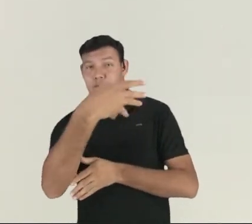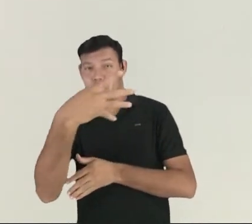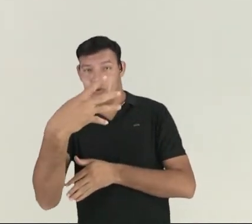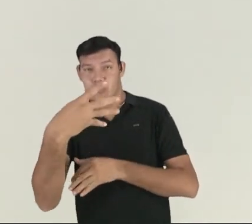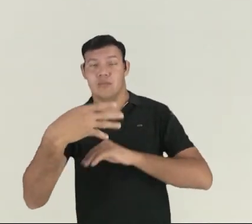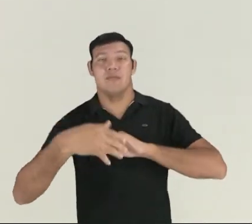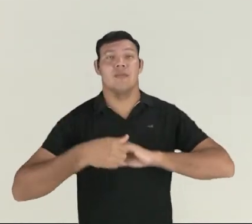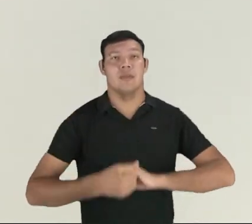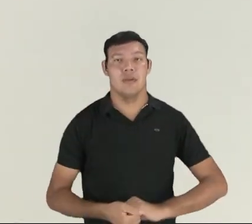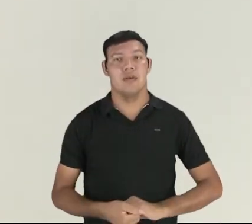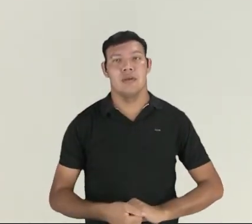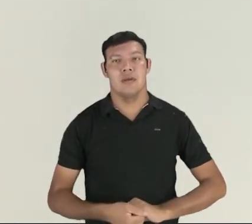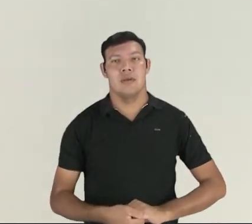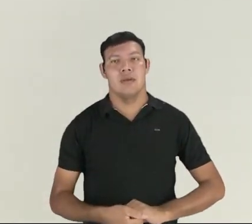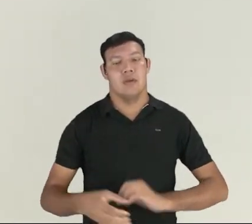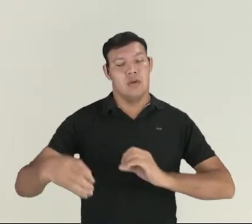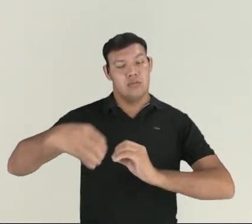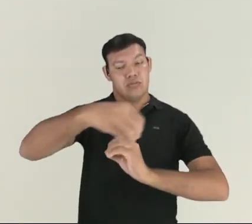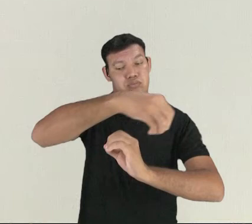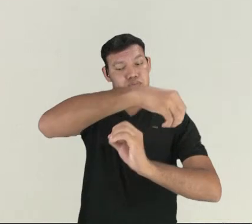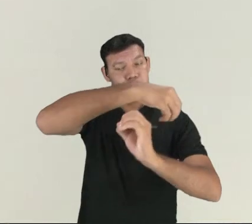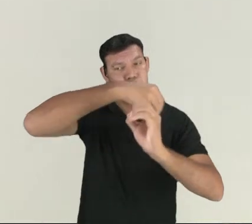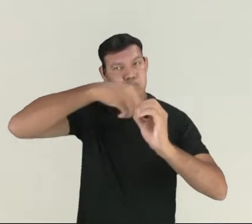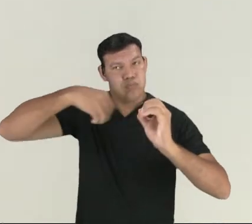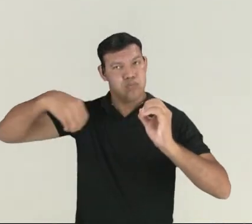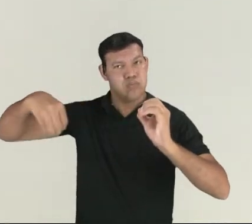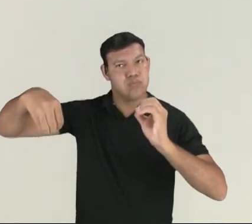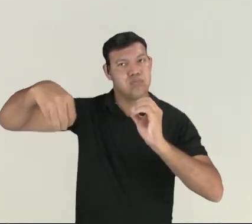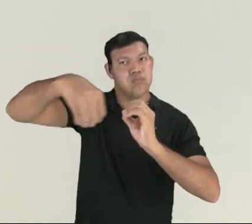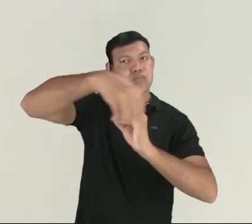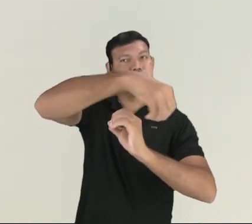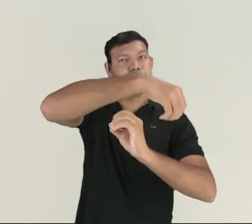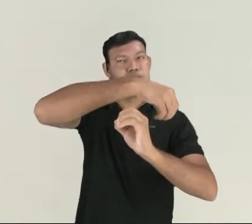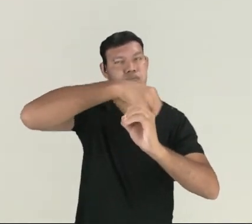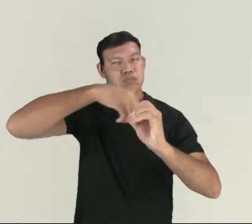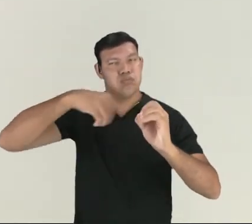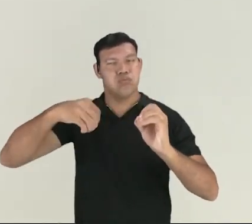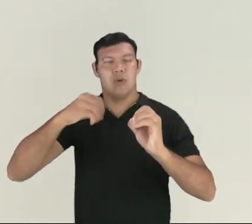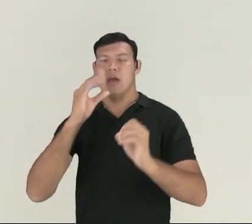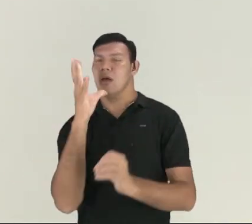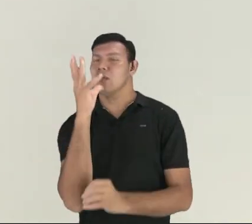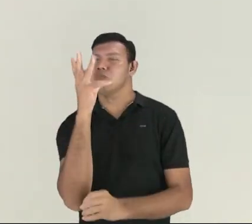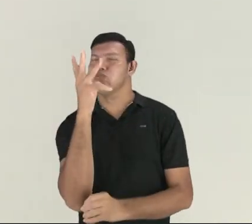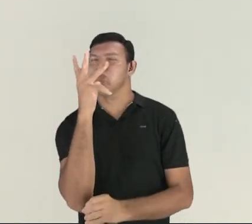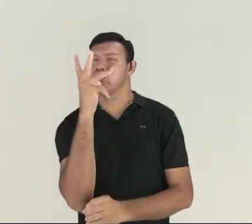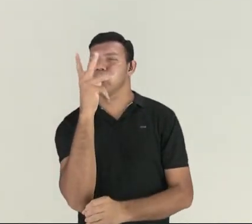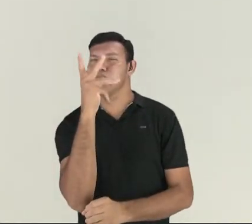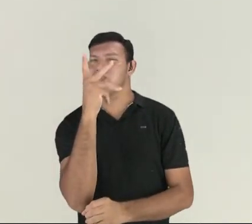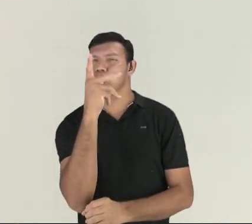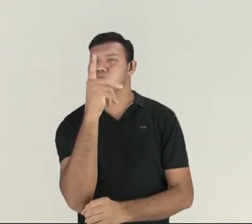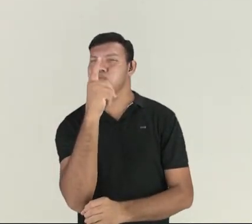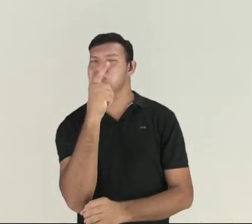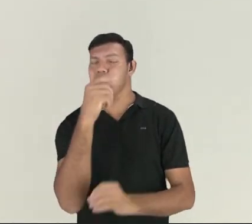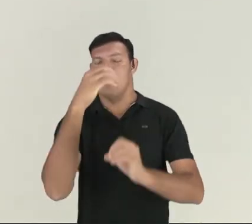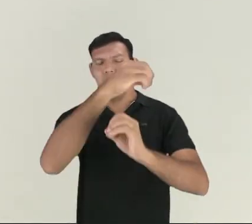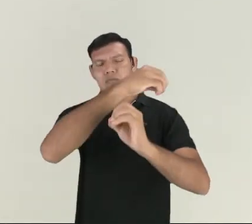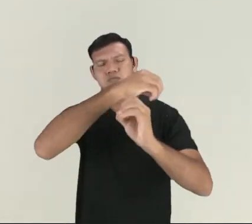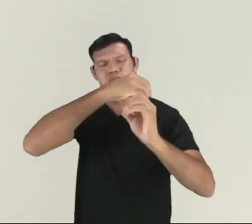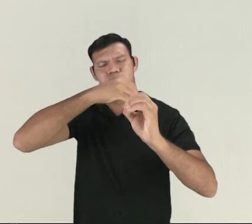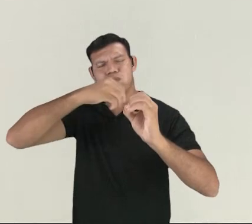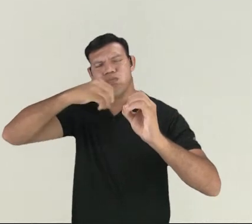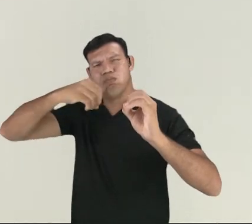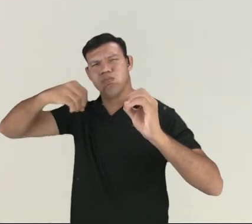horas. E já o movimento de translação, ele tem um período mais longo, porque a Terra ela demanda um